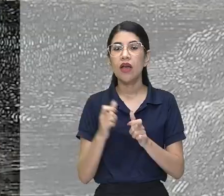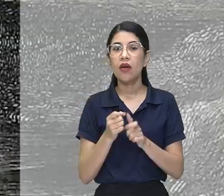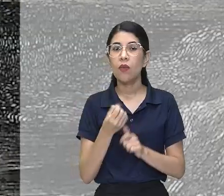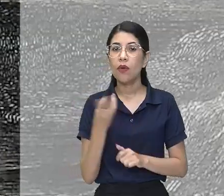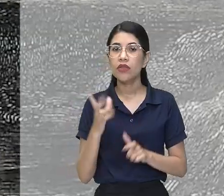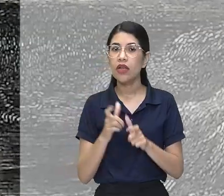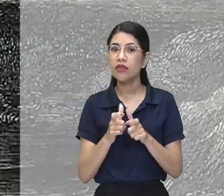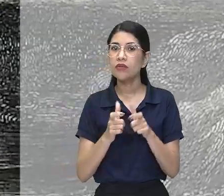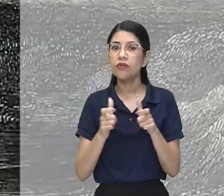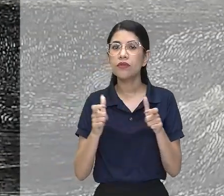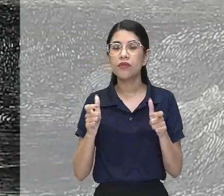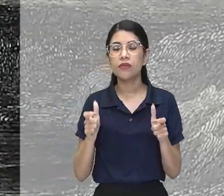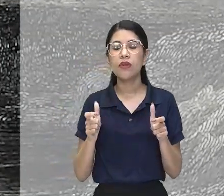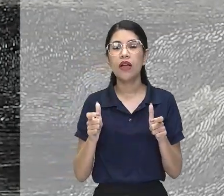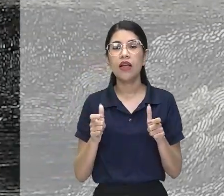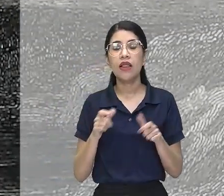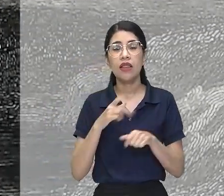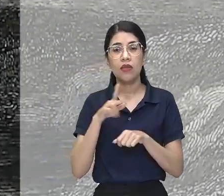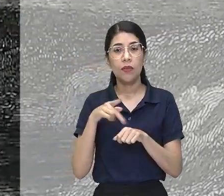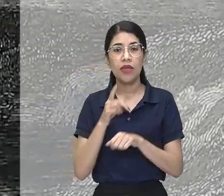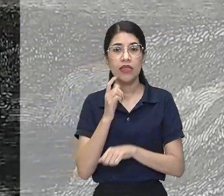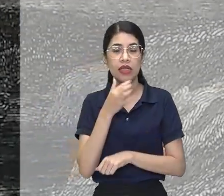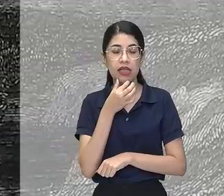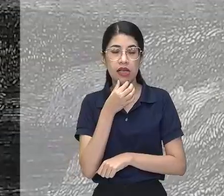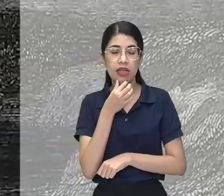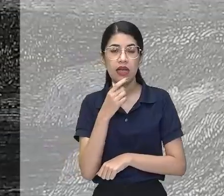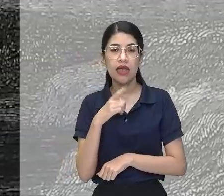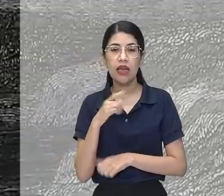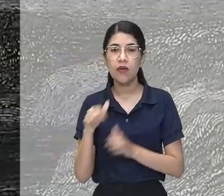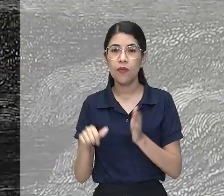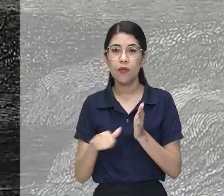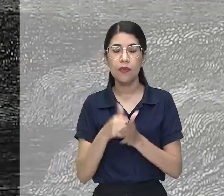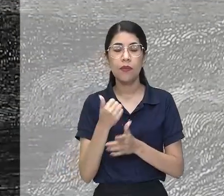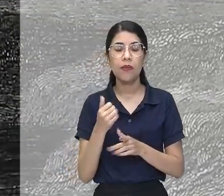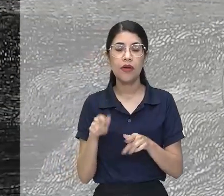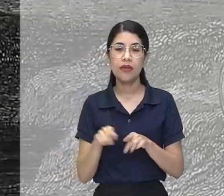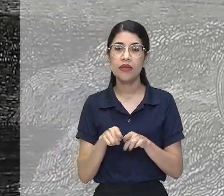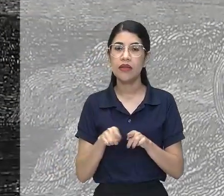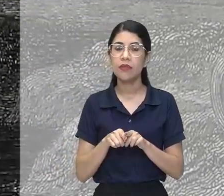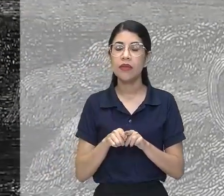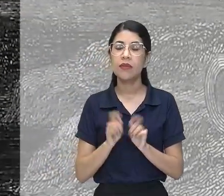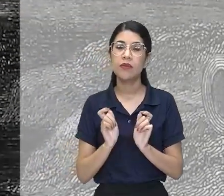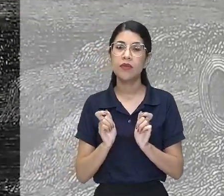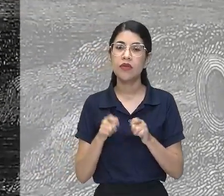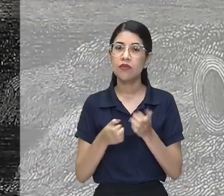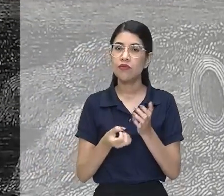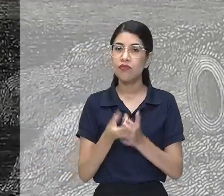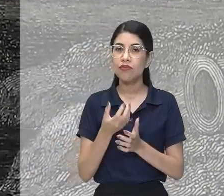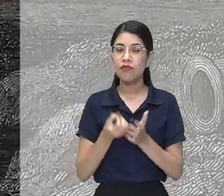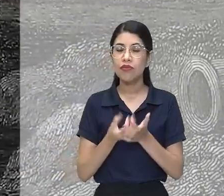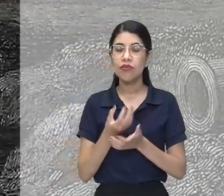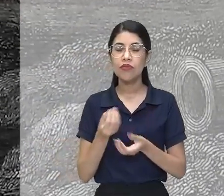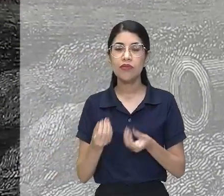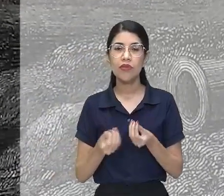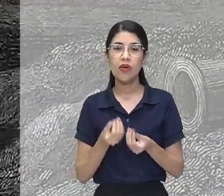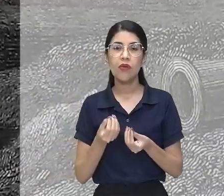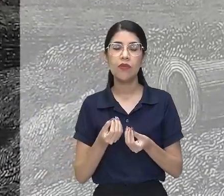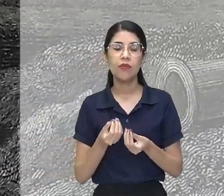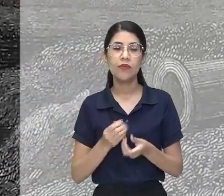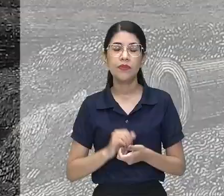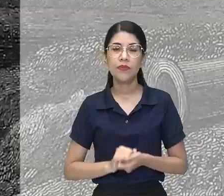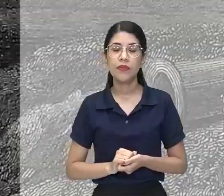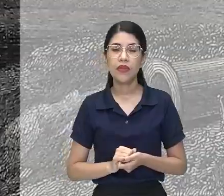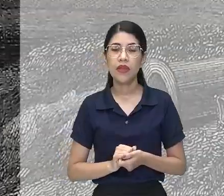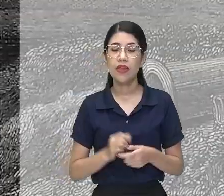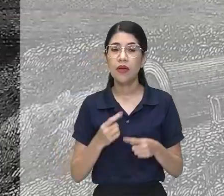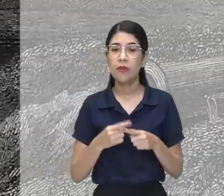quantidade. Lembrando que a Inglaterra tinha ali o pioneirismo para fazer essa produção diferenciada, até